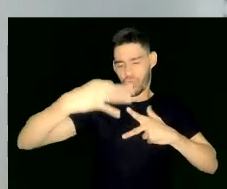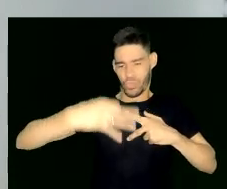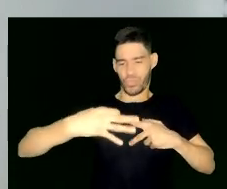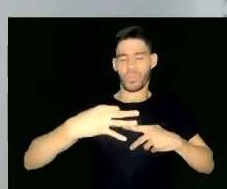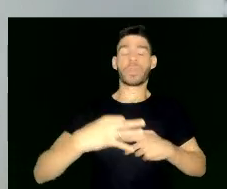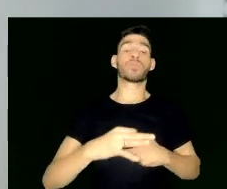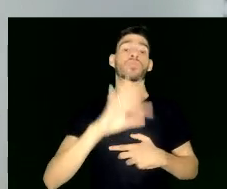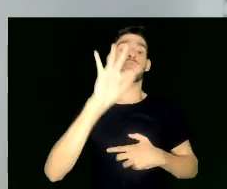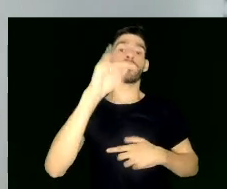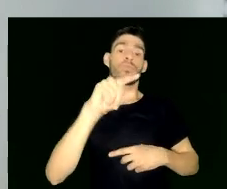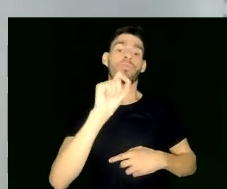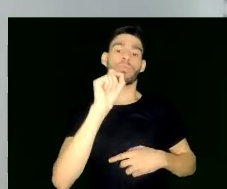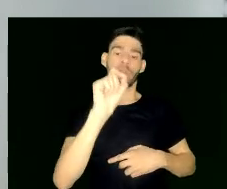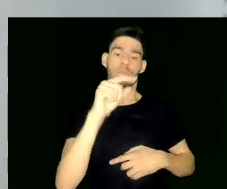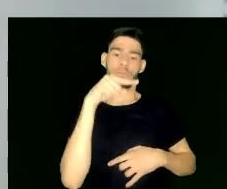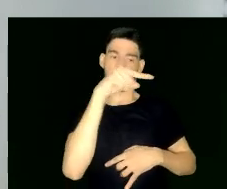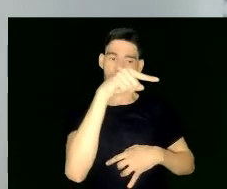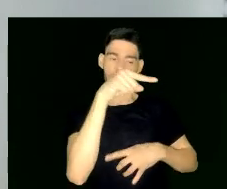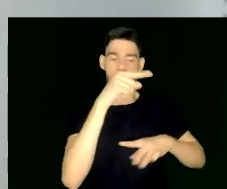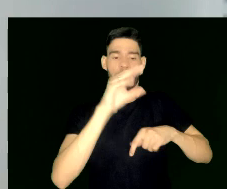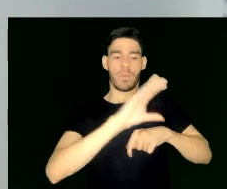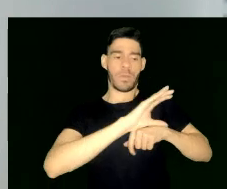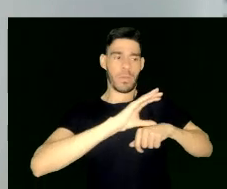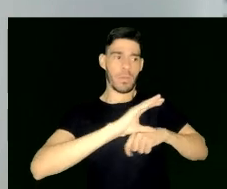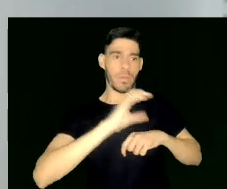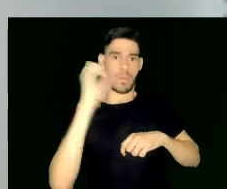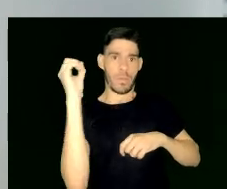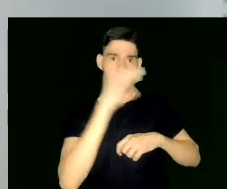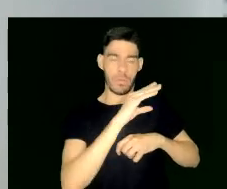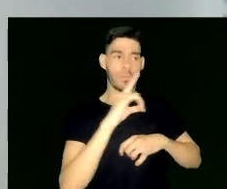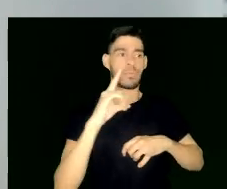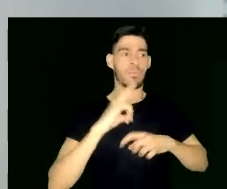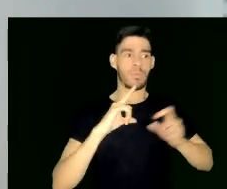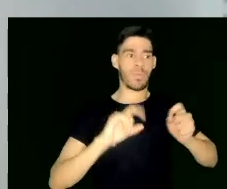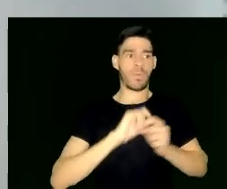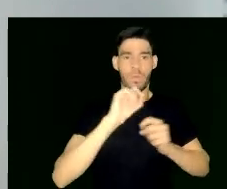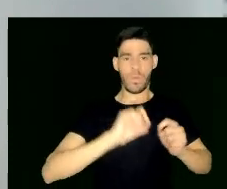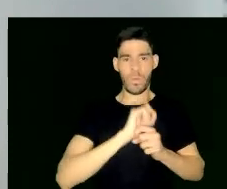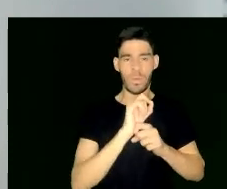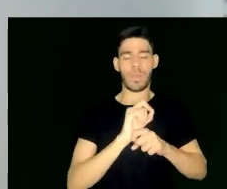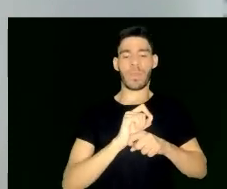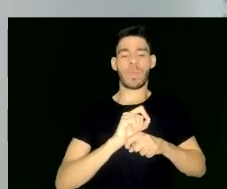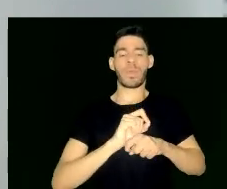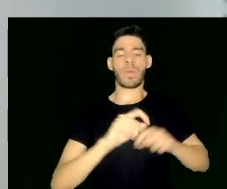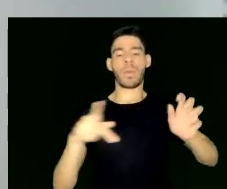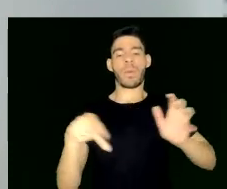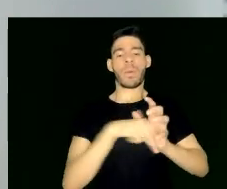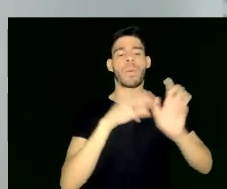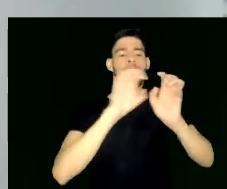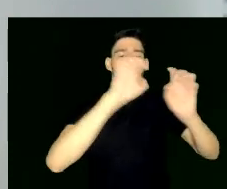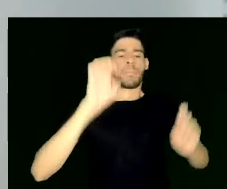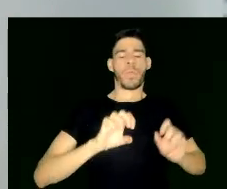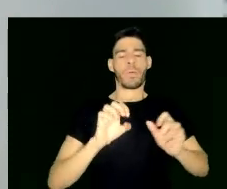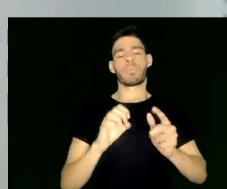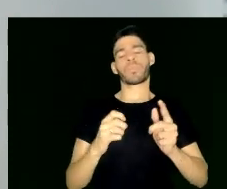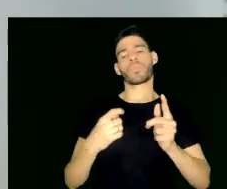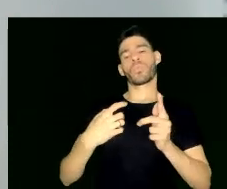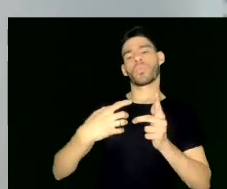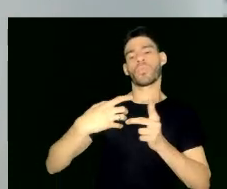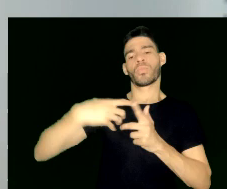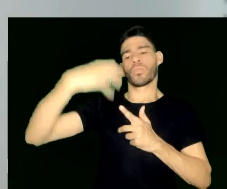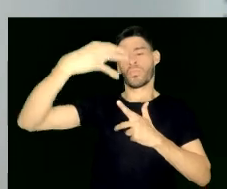para combater o constitucionalismo abusivo, naturalmente, passam pela atuação das